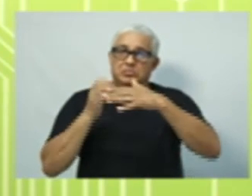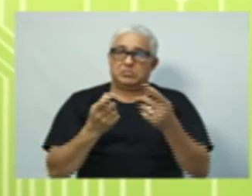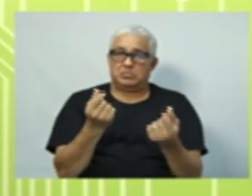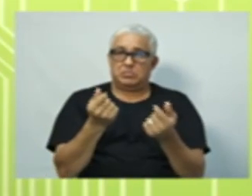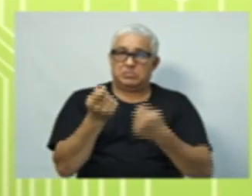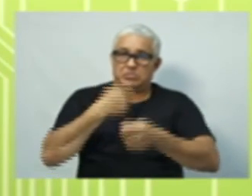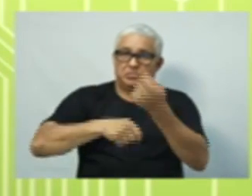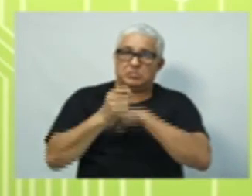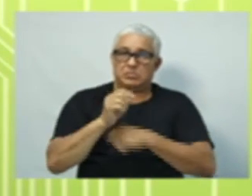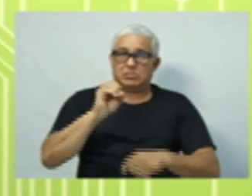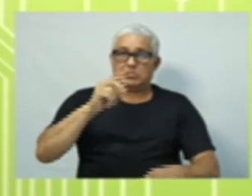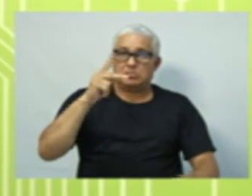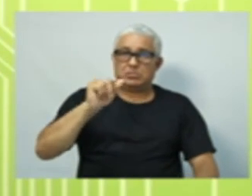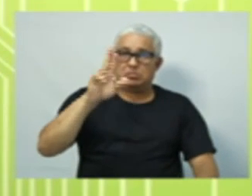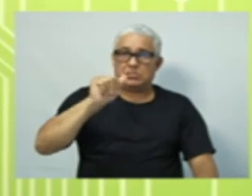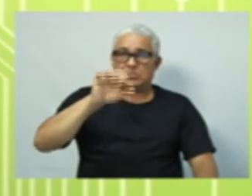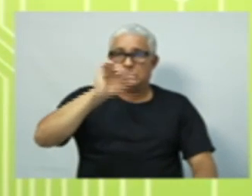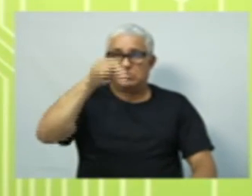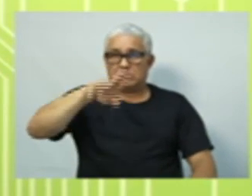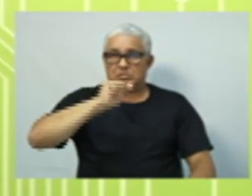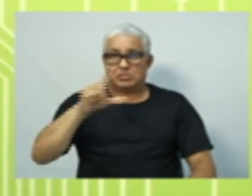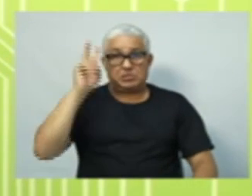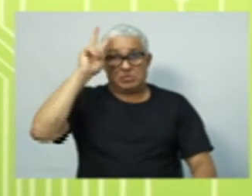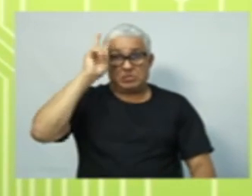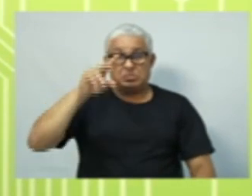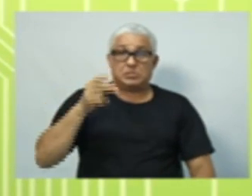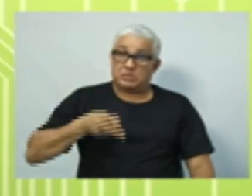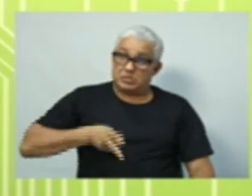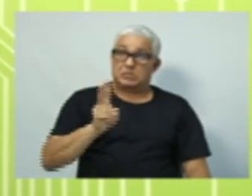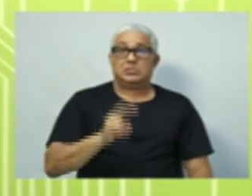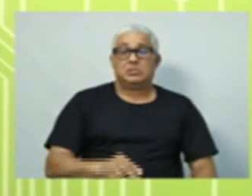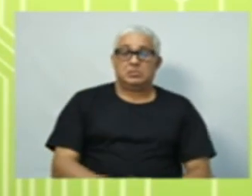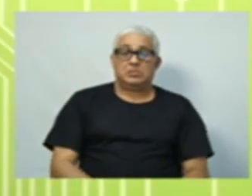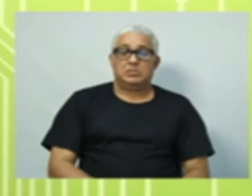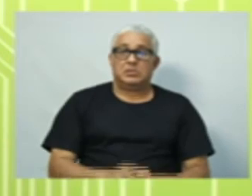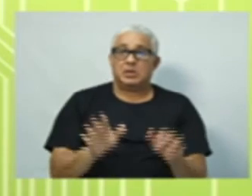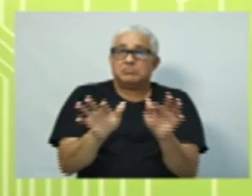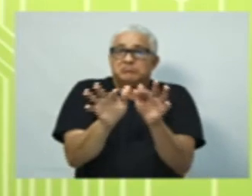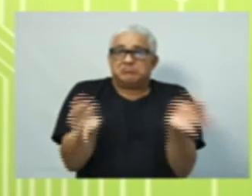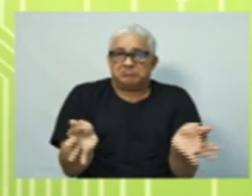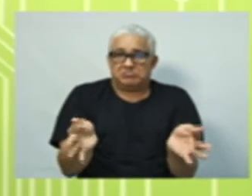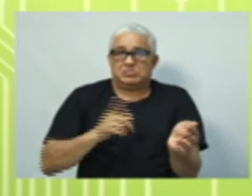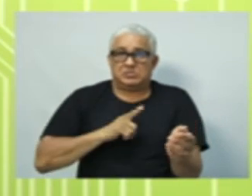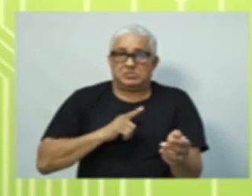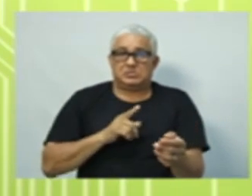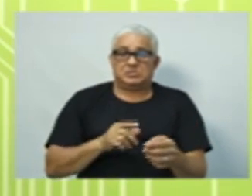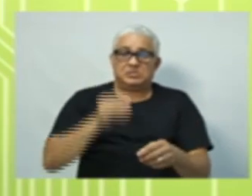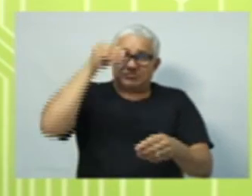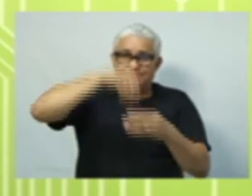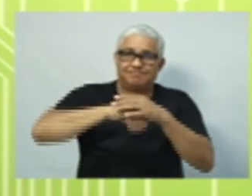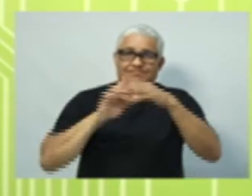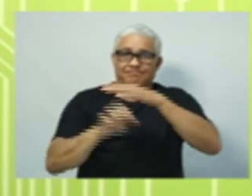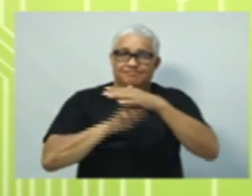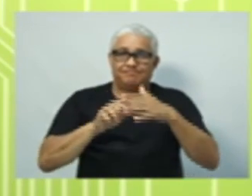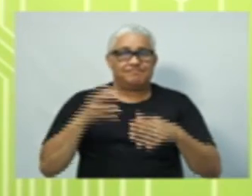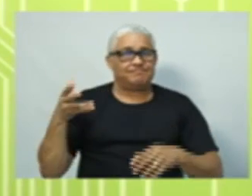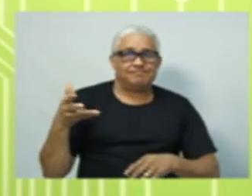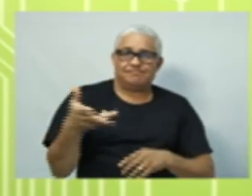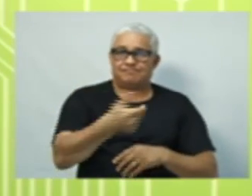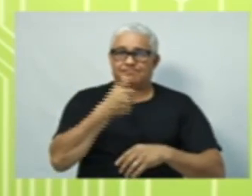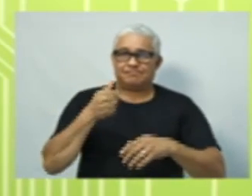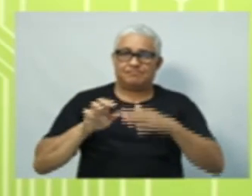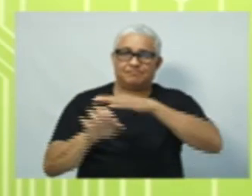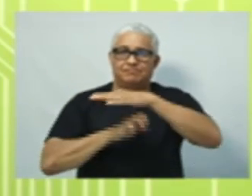empresa lembre-se disso sempre às vezes ações pequenas causam um impacto fantástico nas